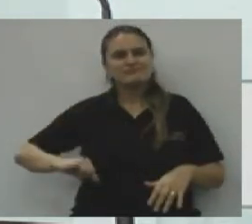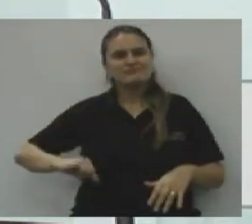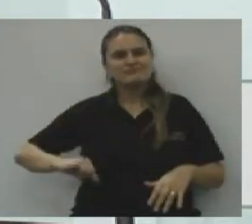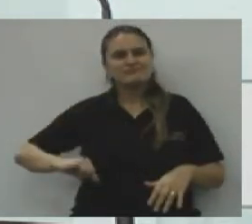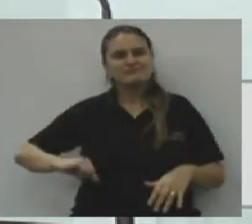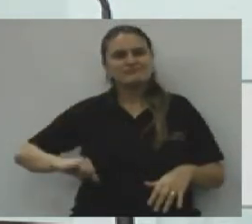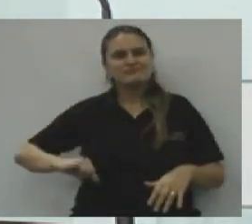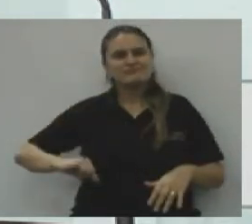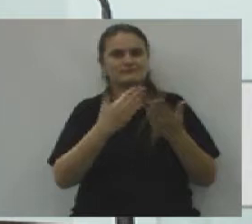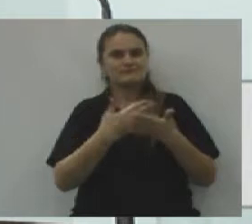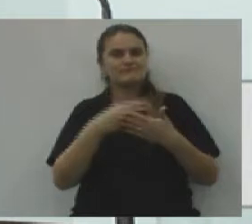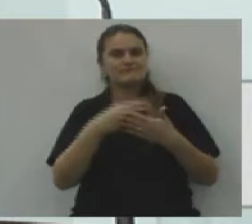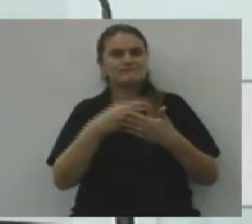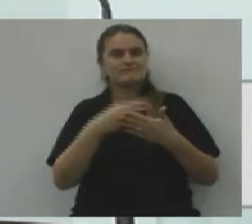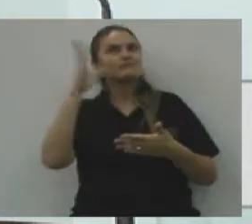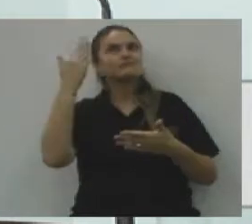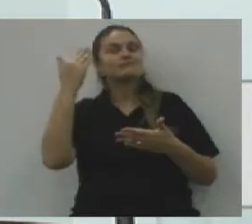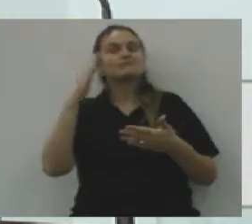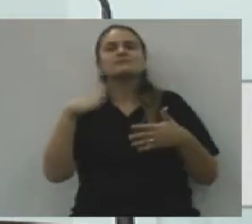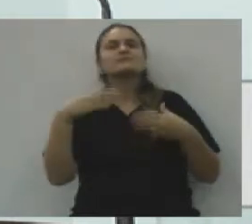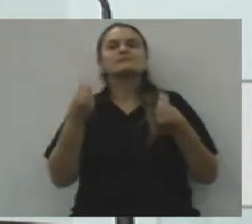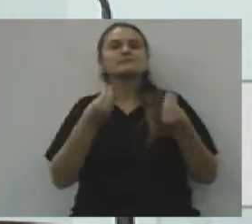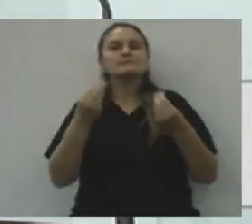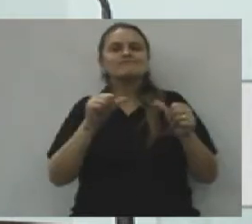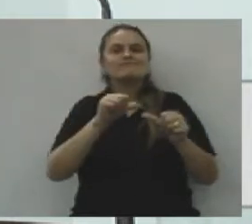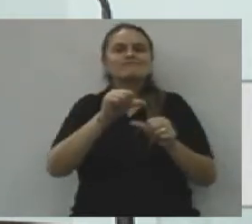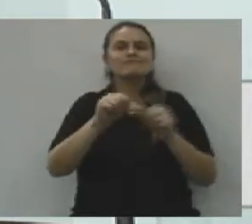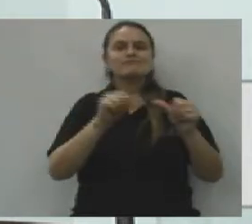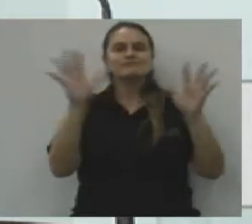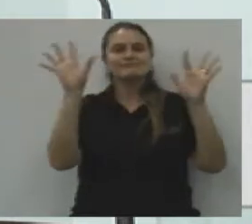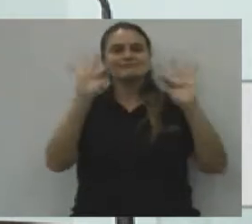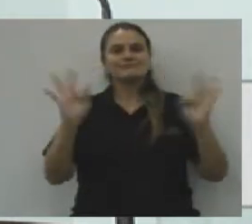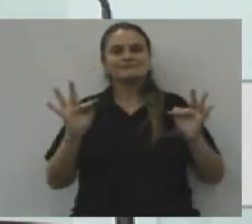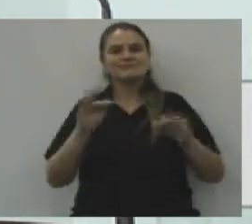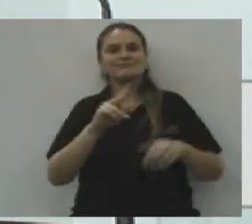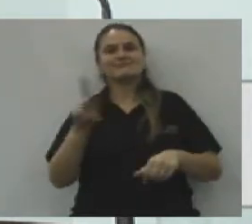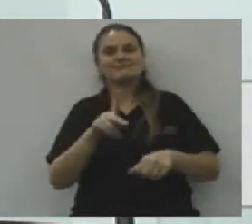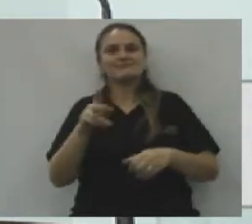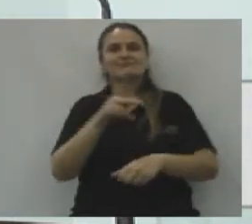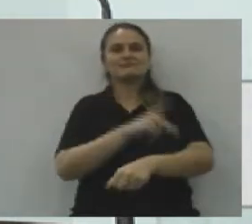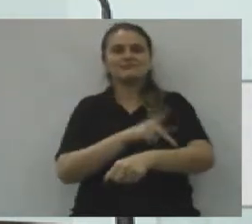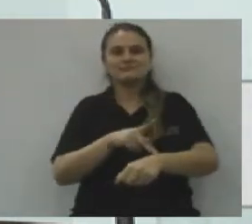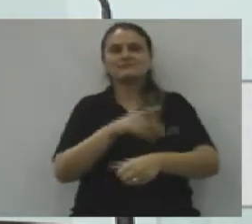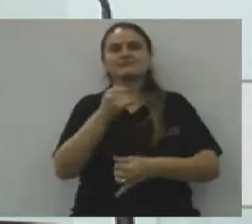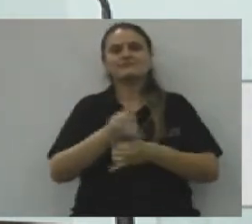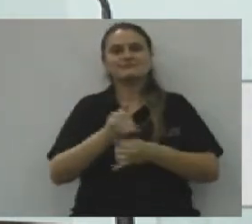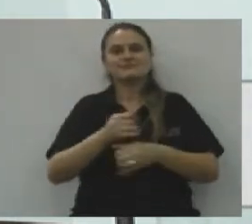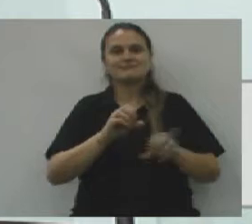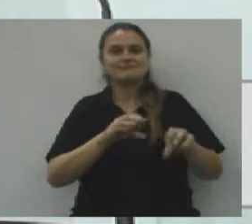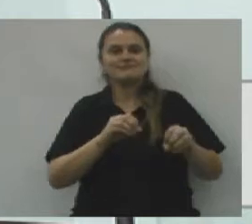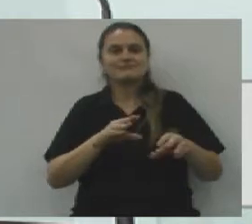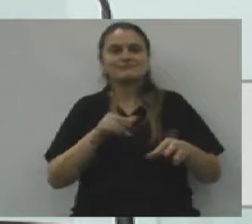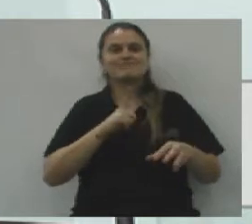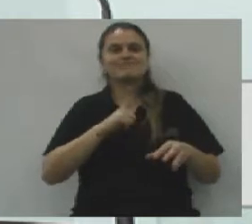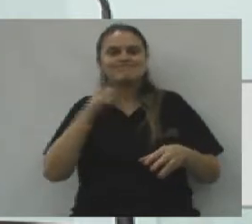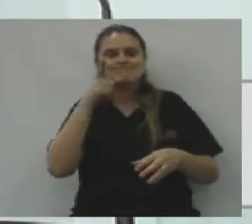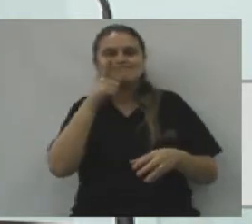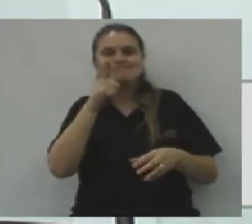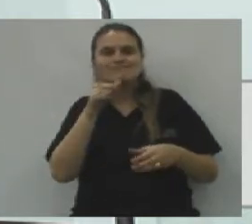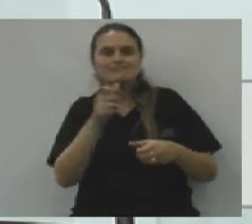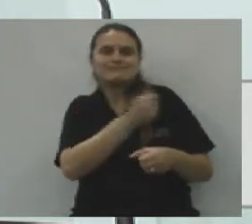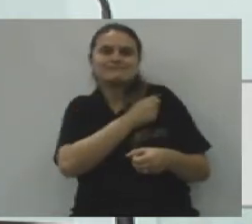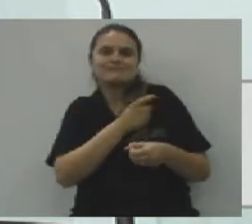teve. Qual é a felicidade de um professor, de um diretor, de um pedagogo, de um educador, quando resgata um